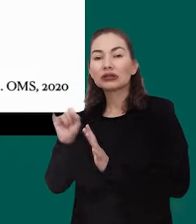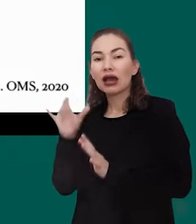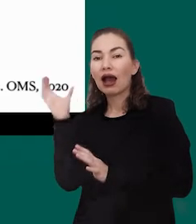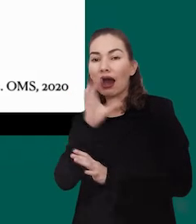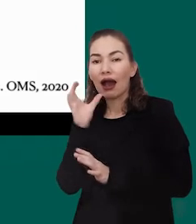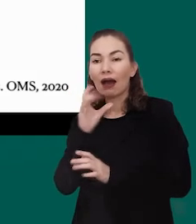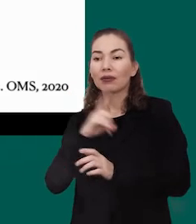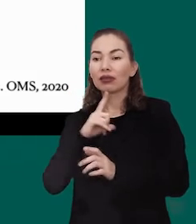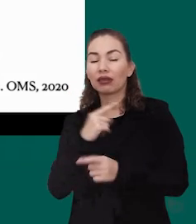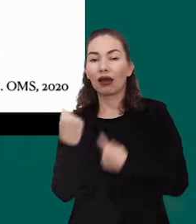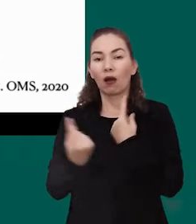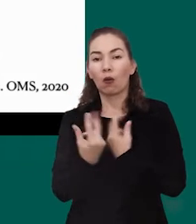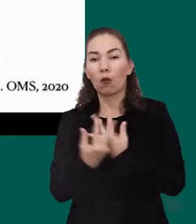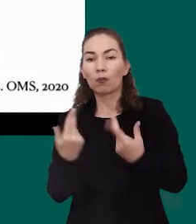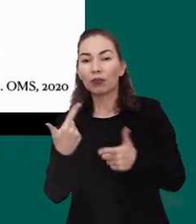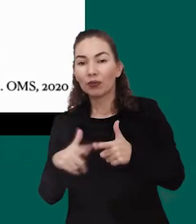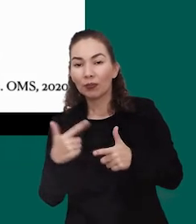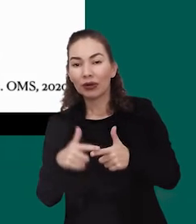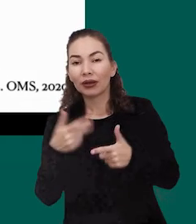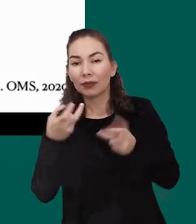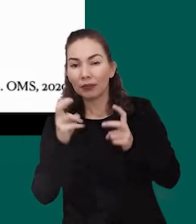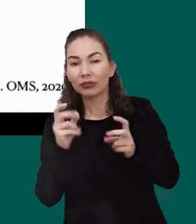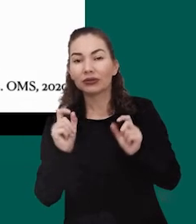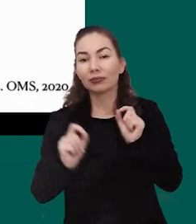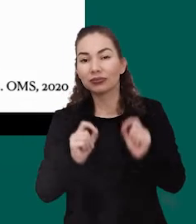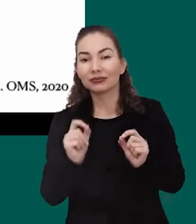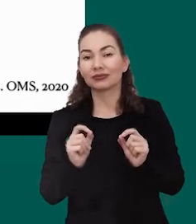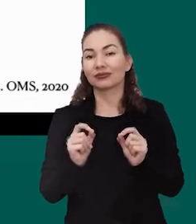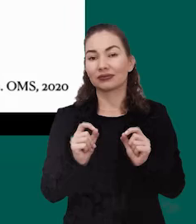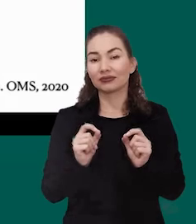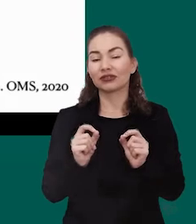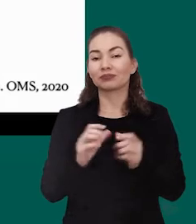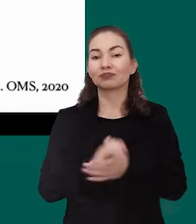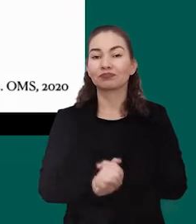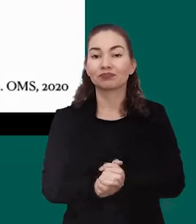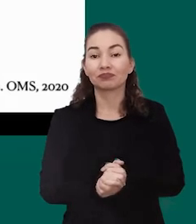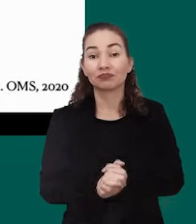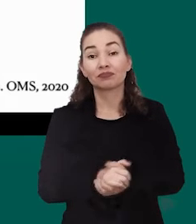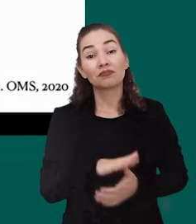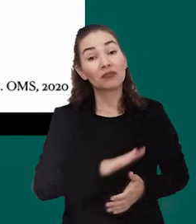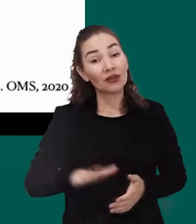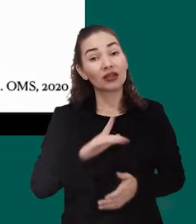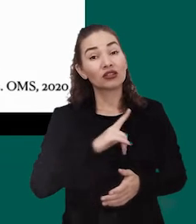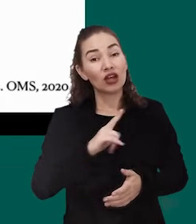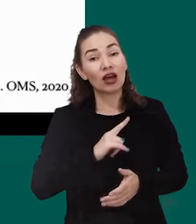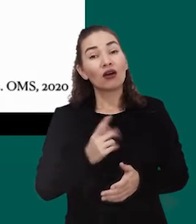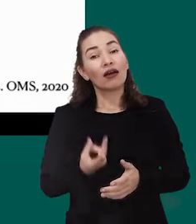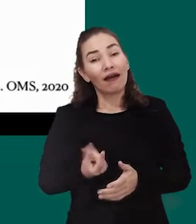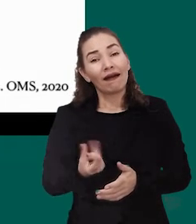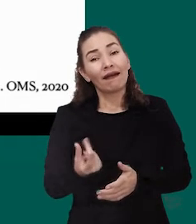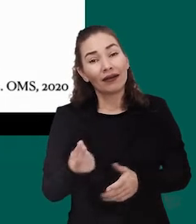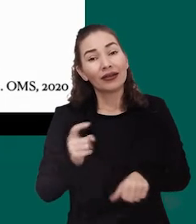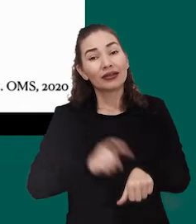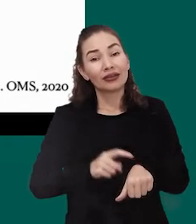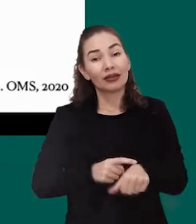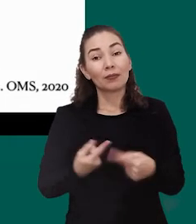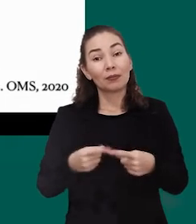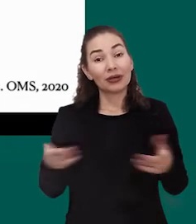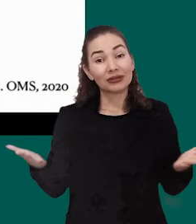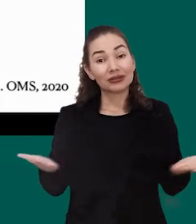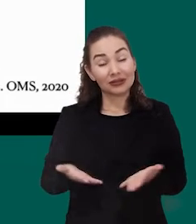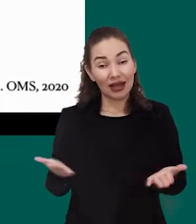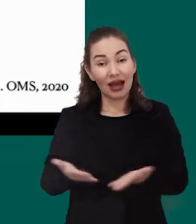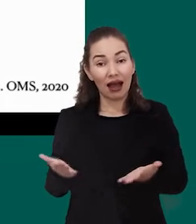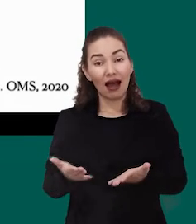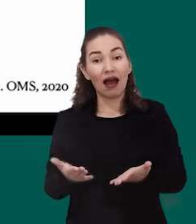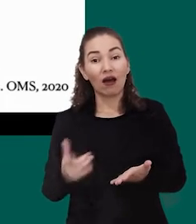poderia ser visto na fase 1, vai aparecer agora que a gente tem dezenas de milhares de pessoas. Em geral, também dura bastante tempo, mas agora, primeiro, porque a gente tem muita